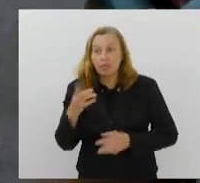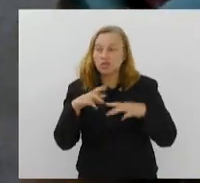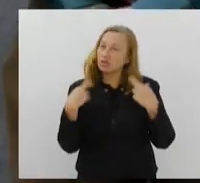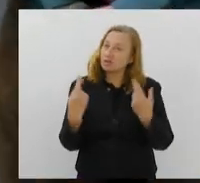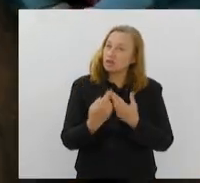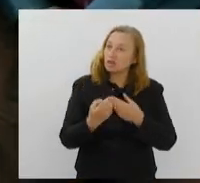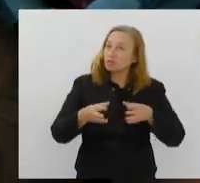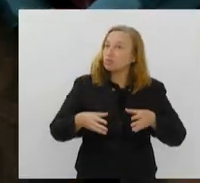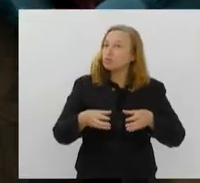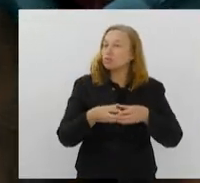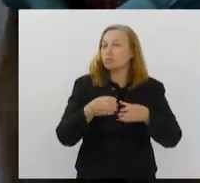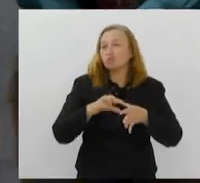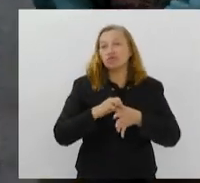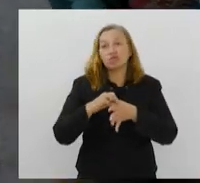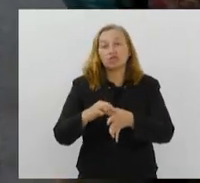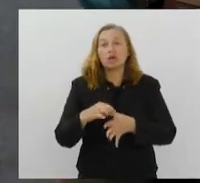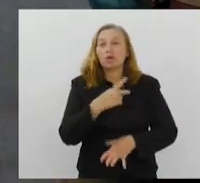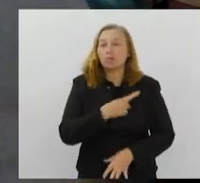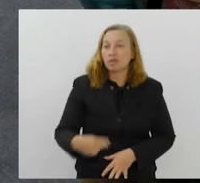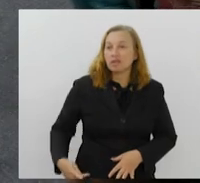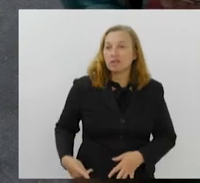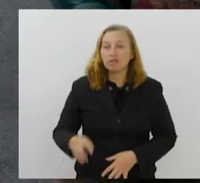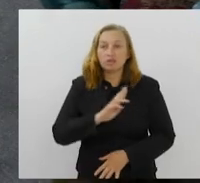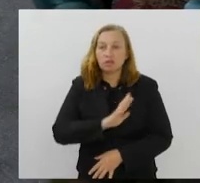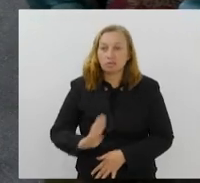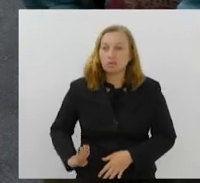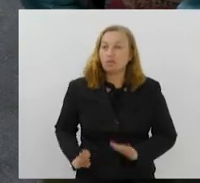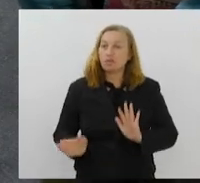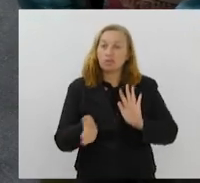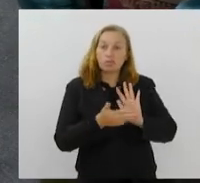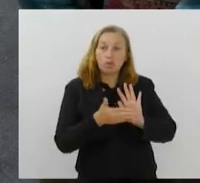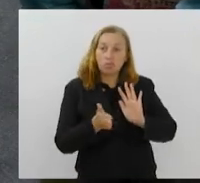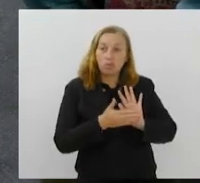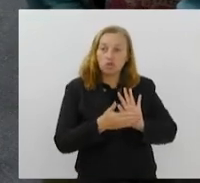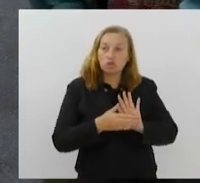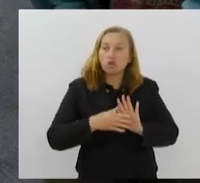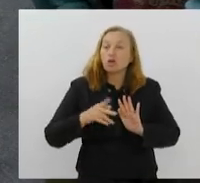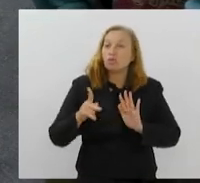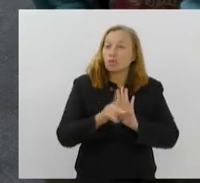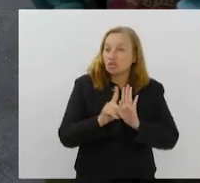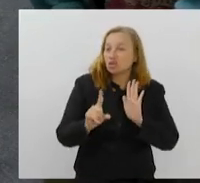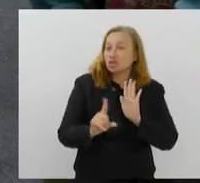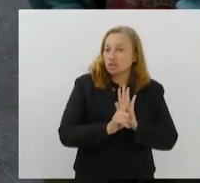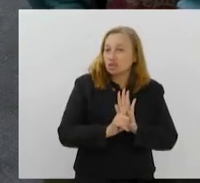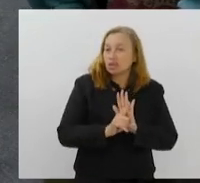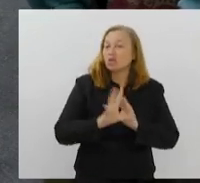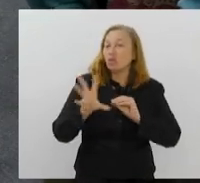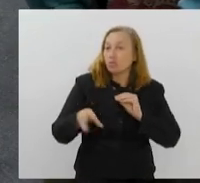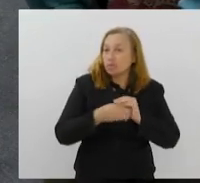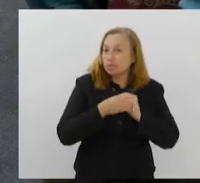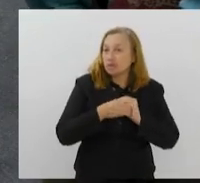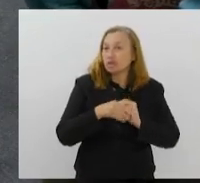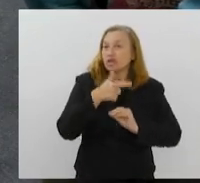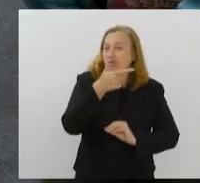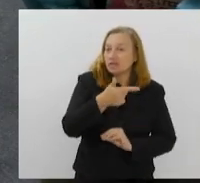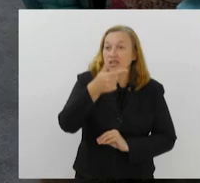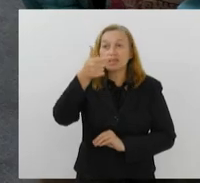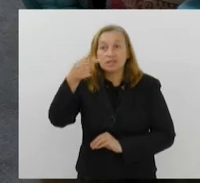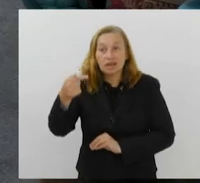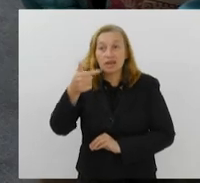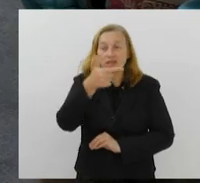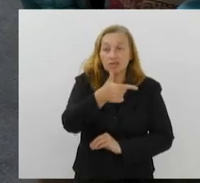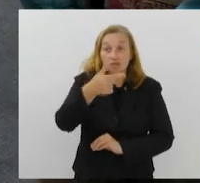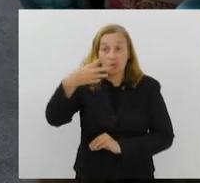Colégio de Líderes, o presidente Bacelar fez a propositura do projeto de lei complementar 27